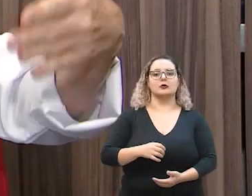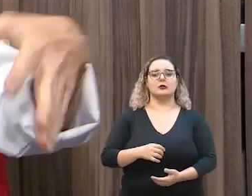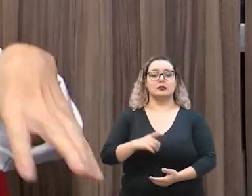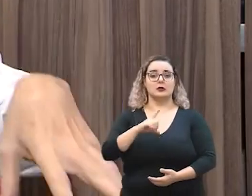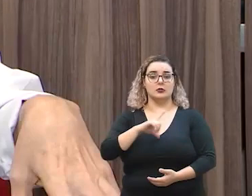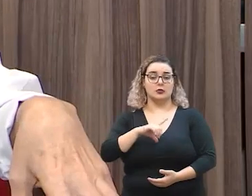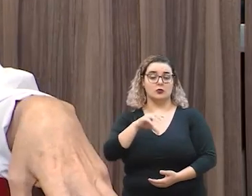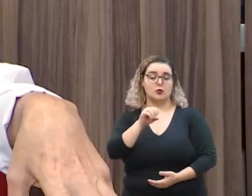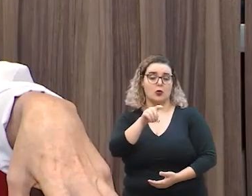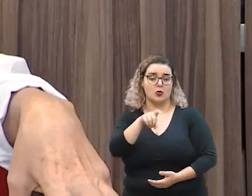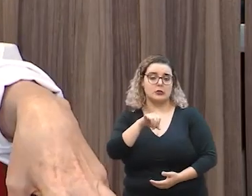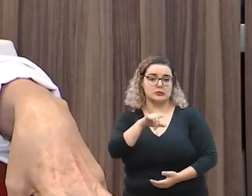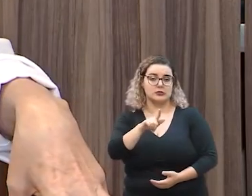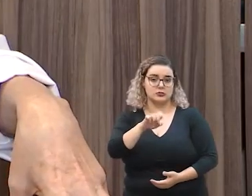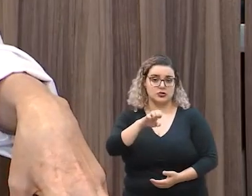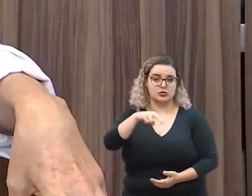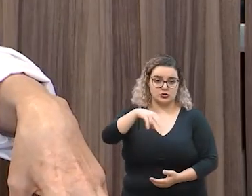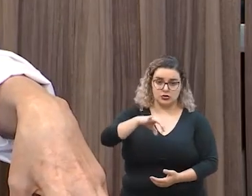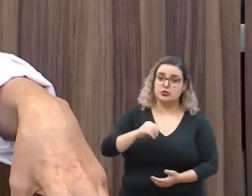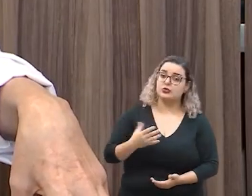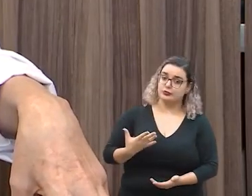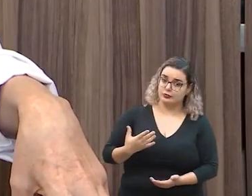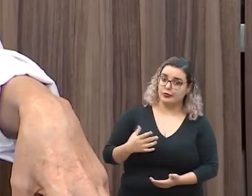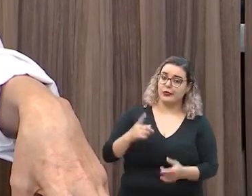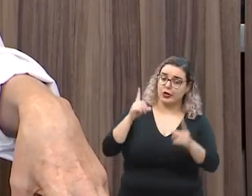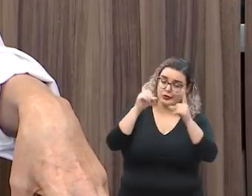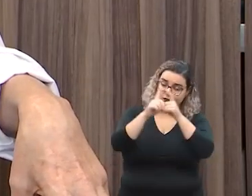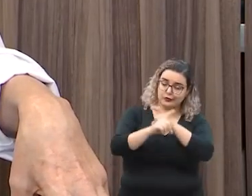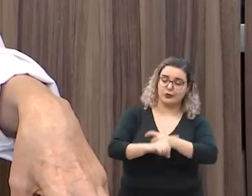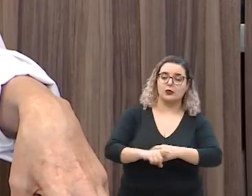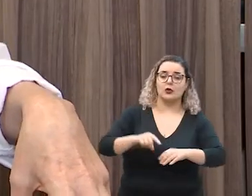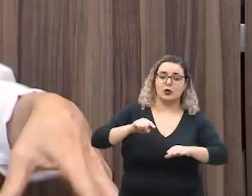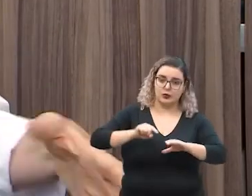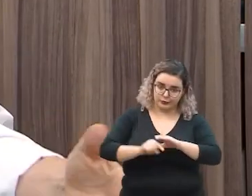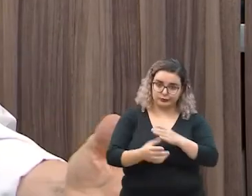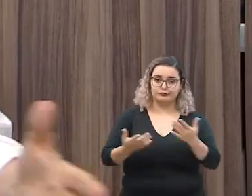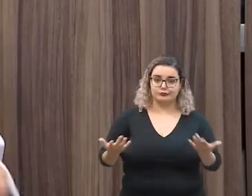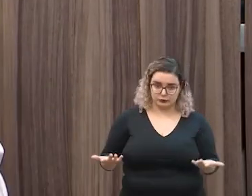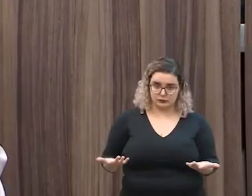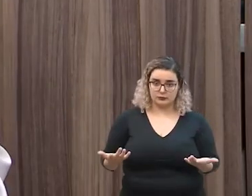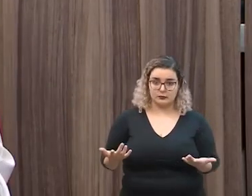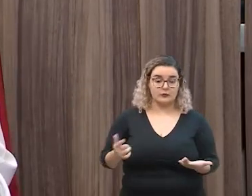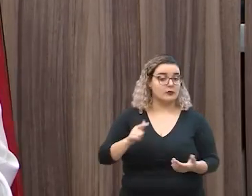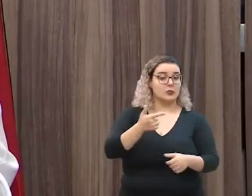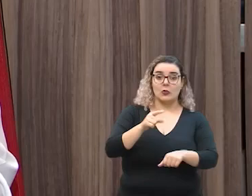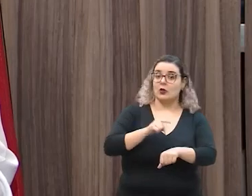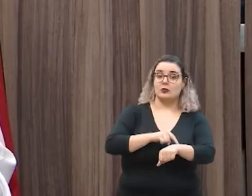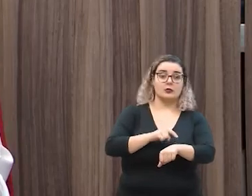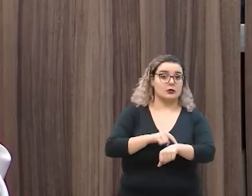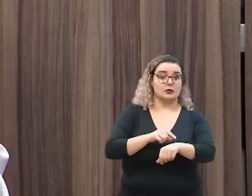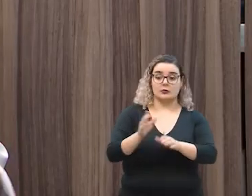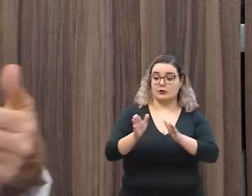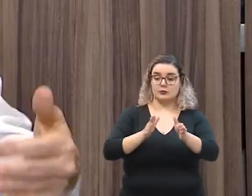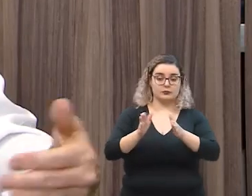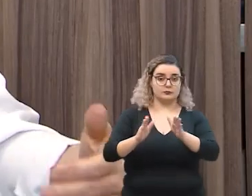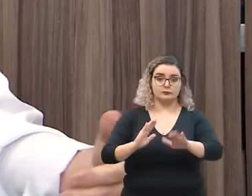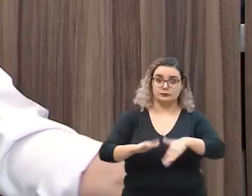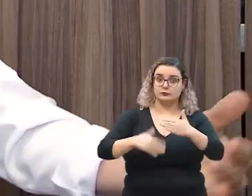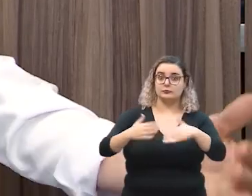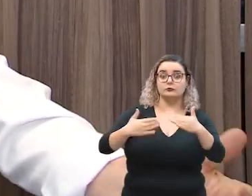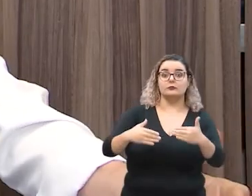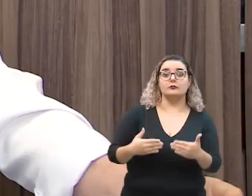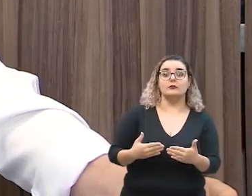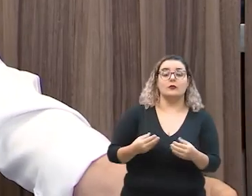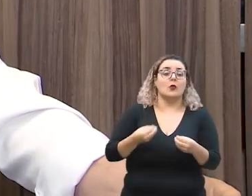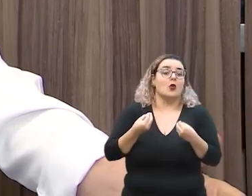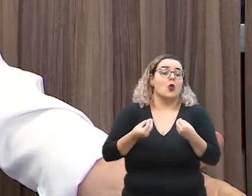são consequências dessa situação de insuficiência respiratória crônica. A gente não tem tempo suficiente ainda de evolução para saber